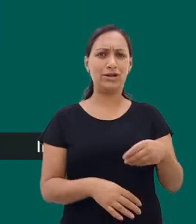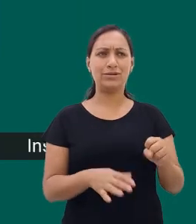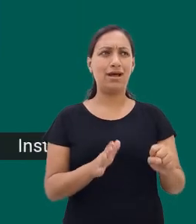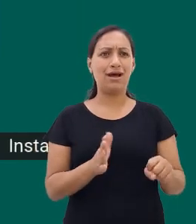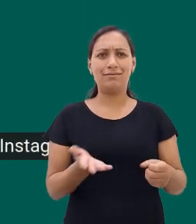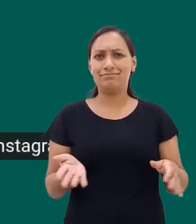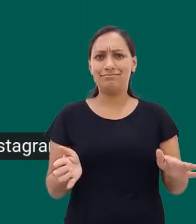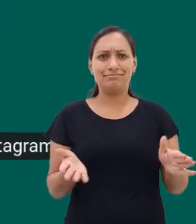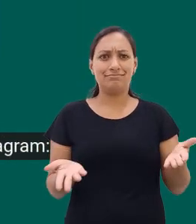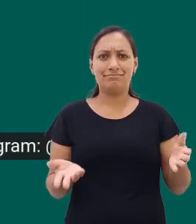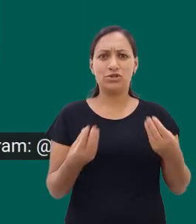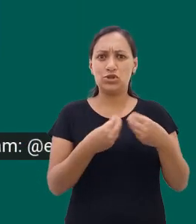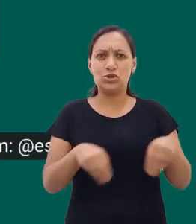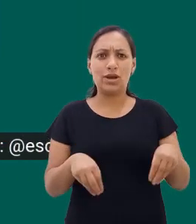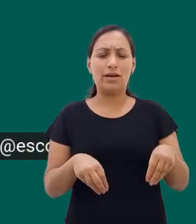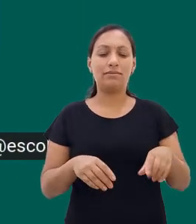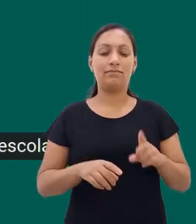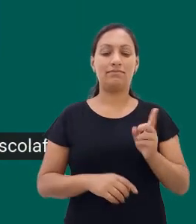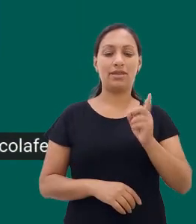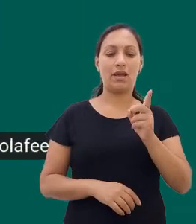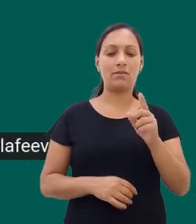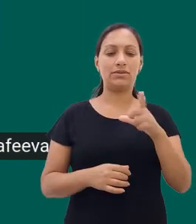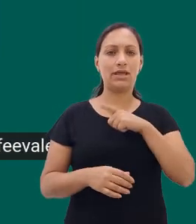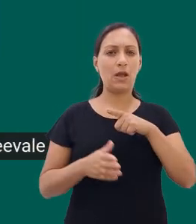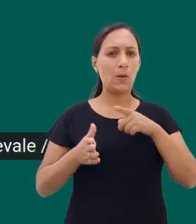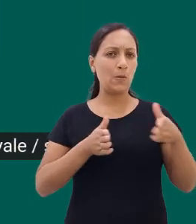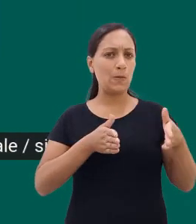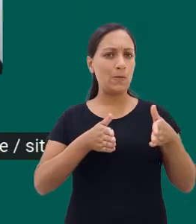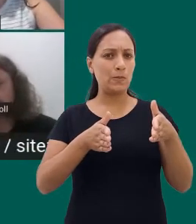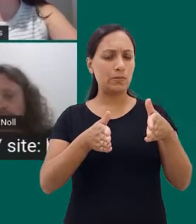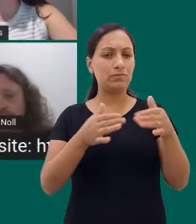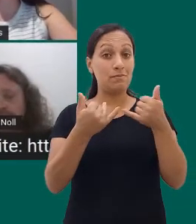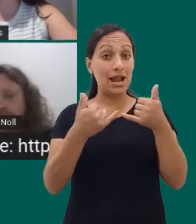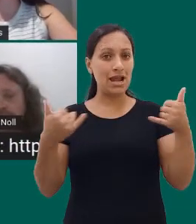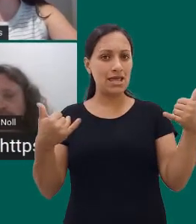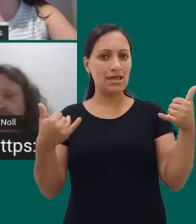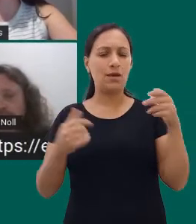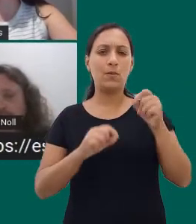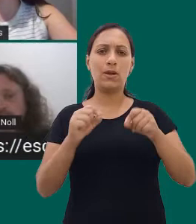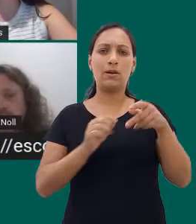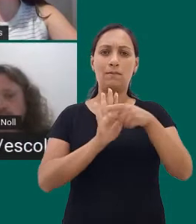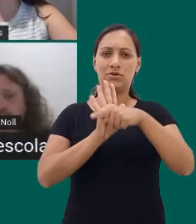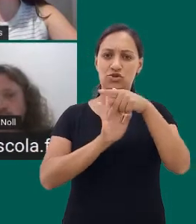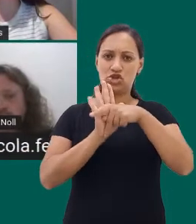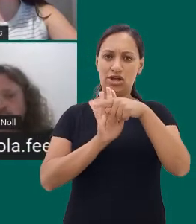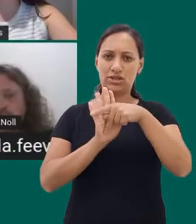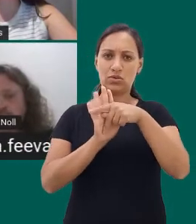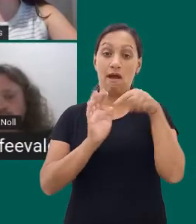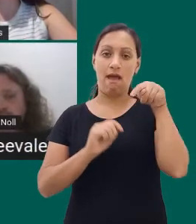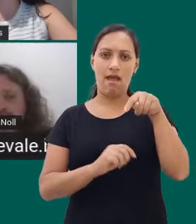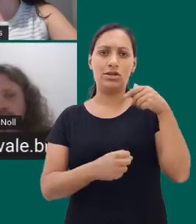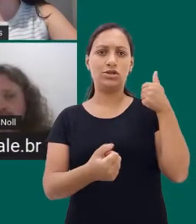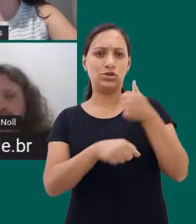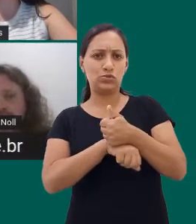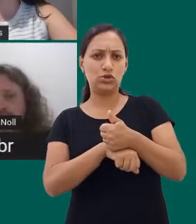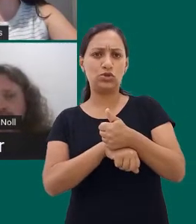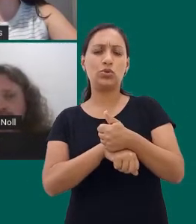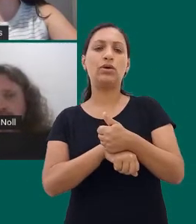Não, mas tem uma linha guia que vocês estão falando todo tempo aqui, que são os projetos, que me parece que eles substituem a